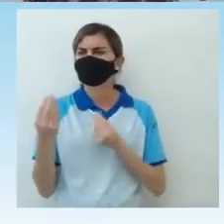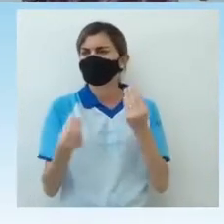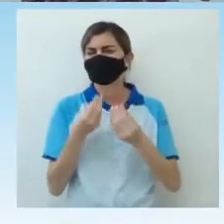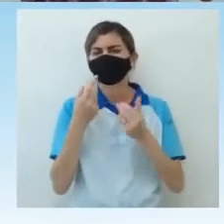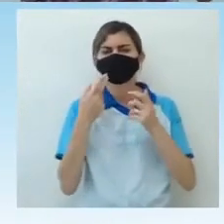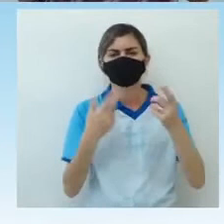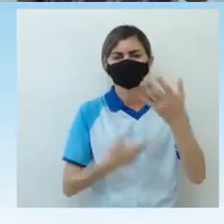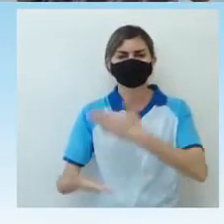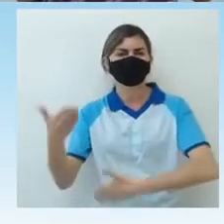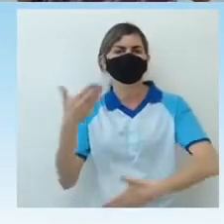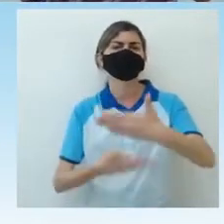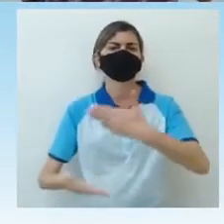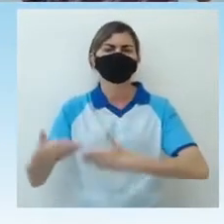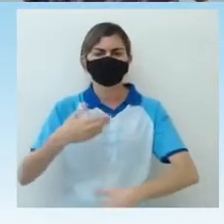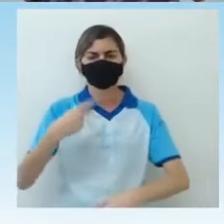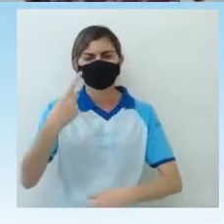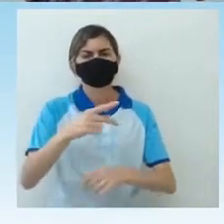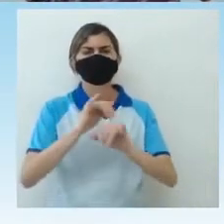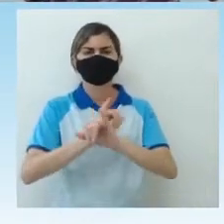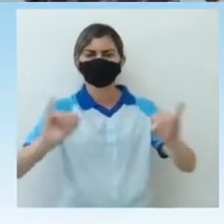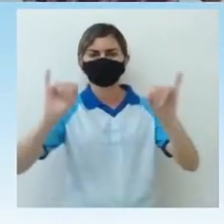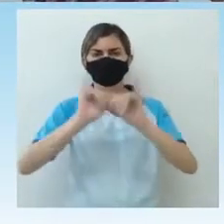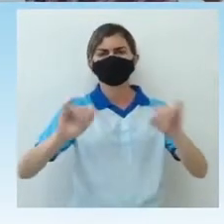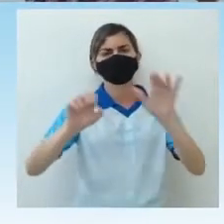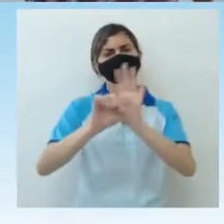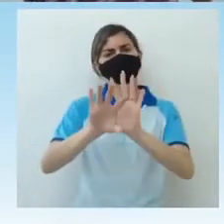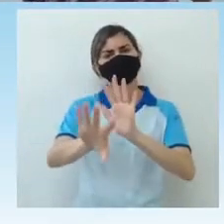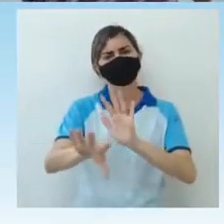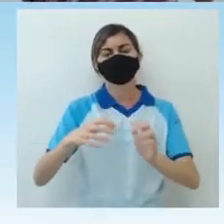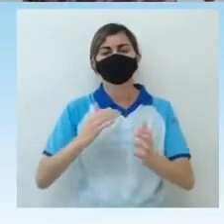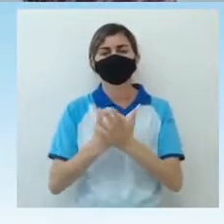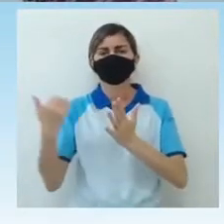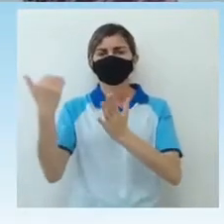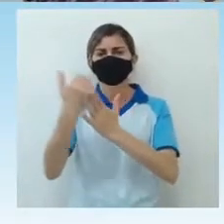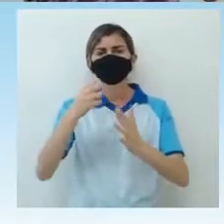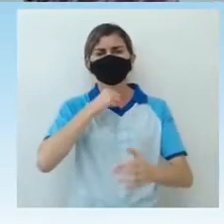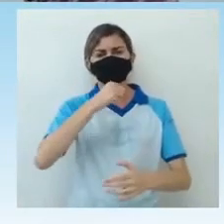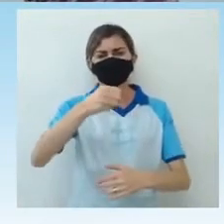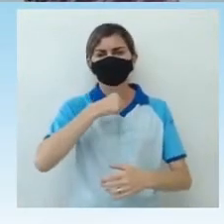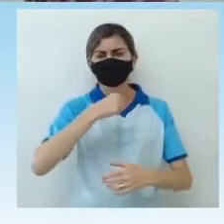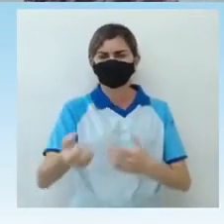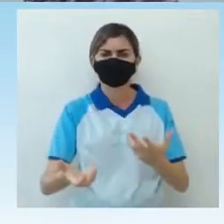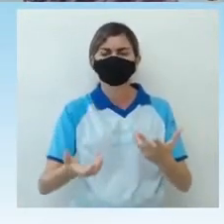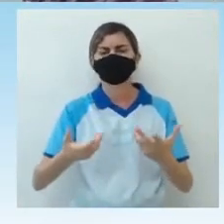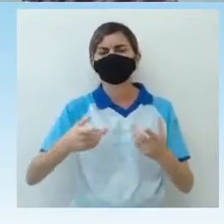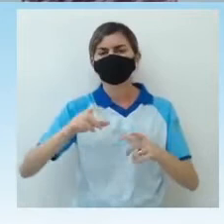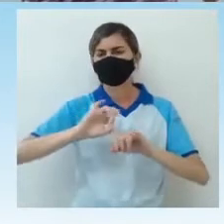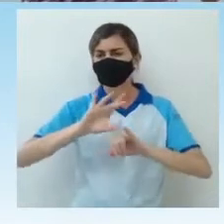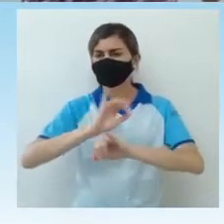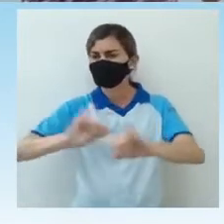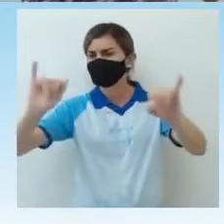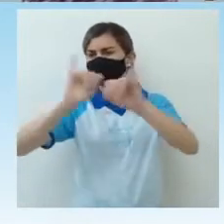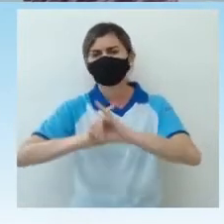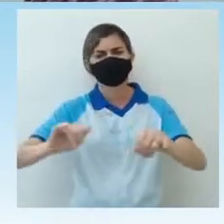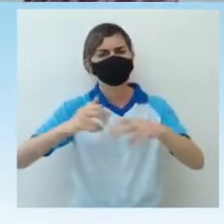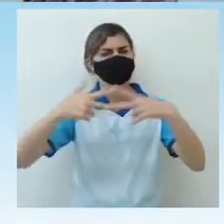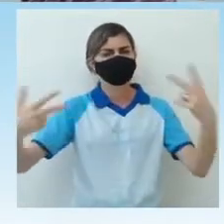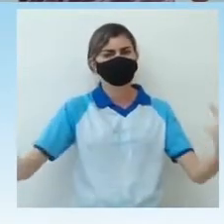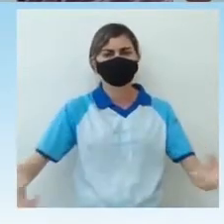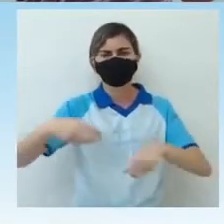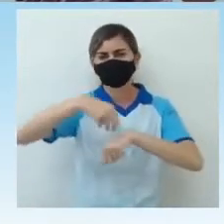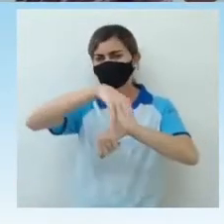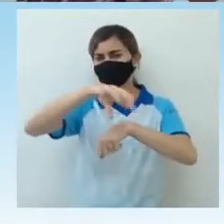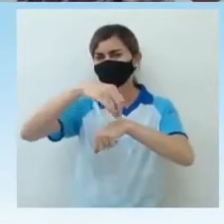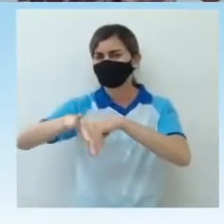se relacionam com essa mídia e vai além do jornalismo, vai além de somente informar algo ou reportar